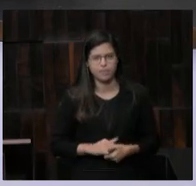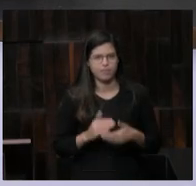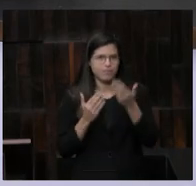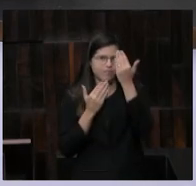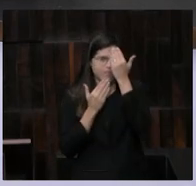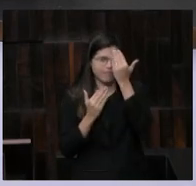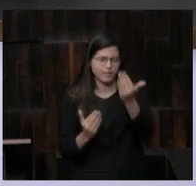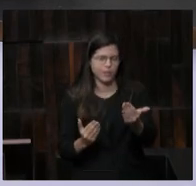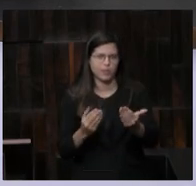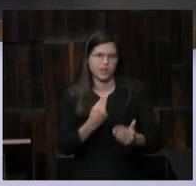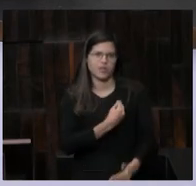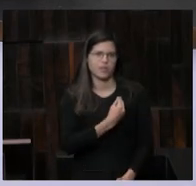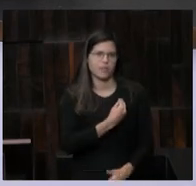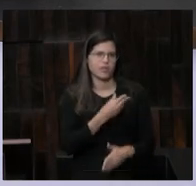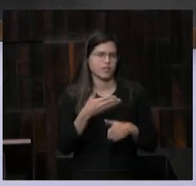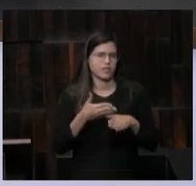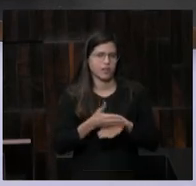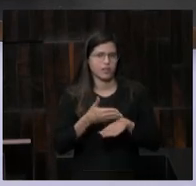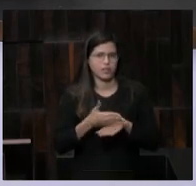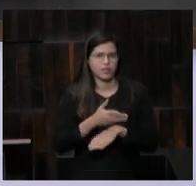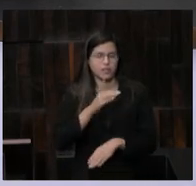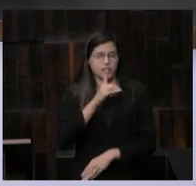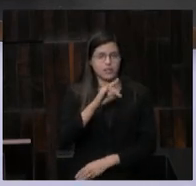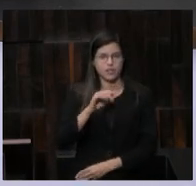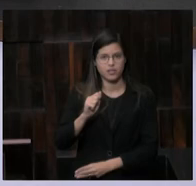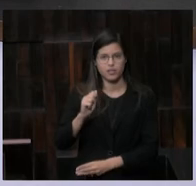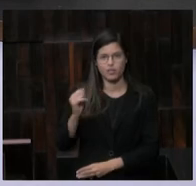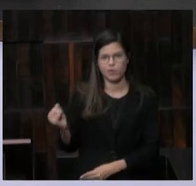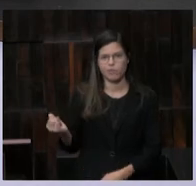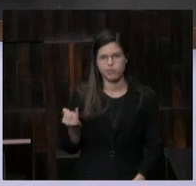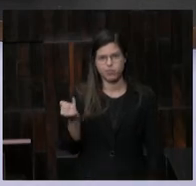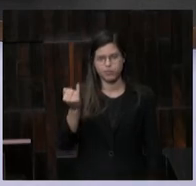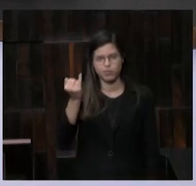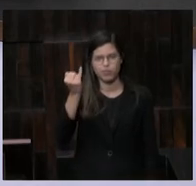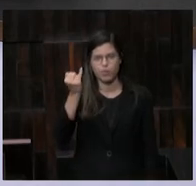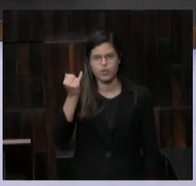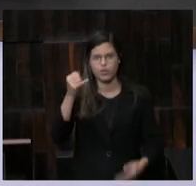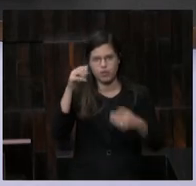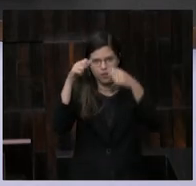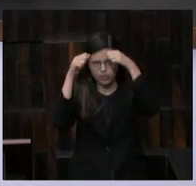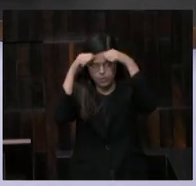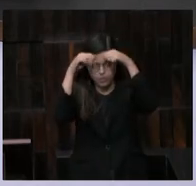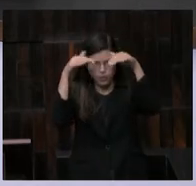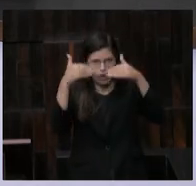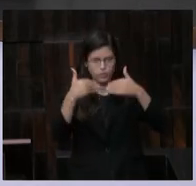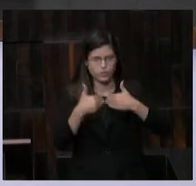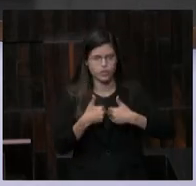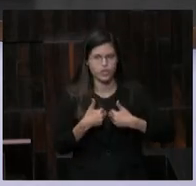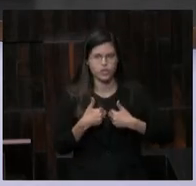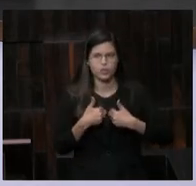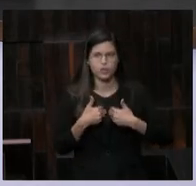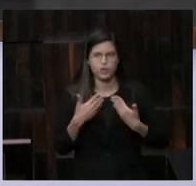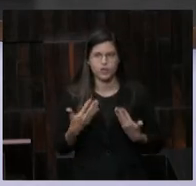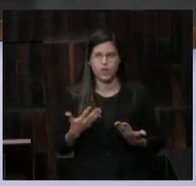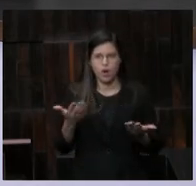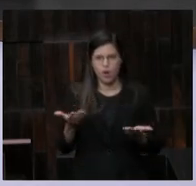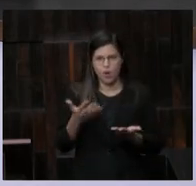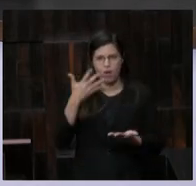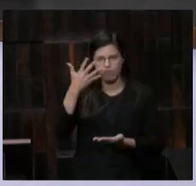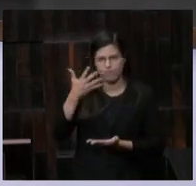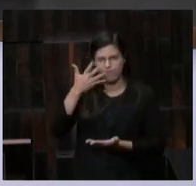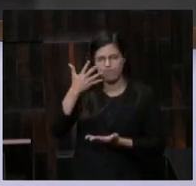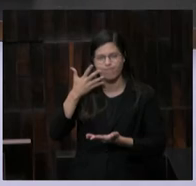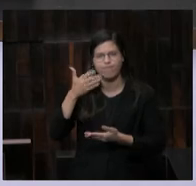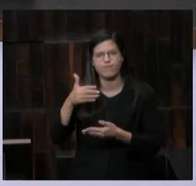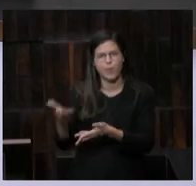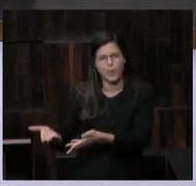sua presença aqui nesse dia tão importante para o autismo. Tá? Então, com a palavra, vamos receber com